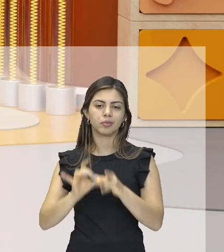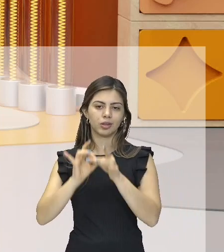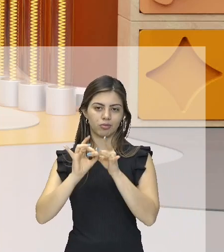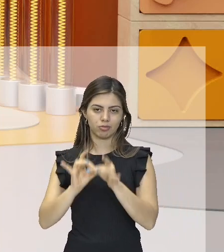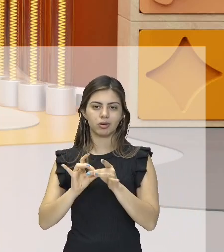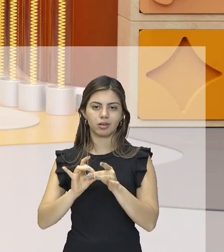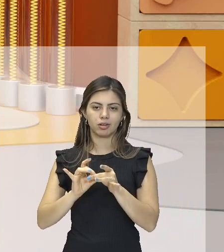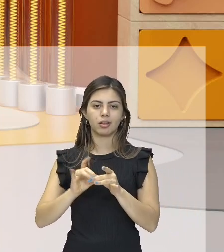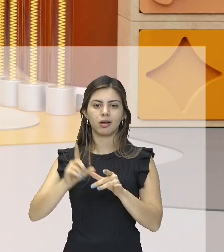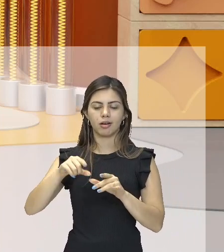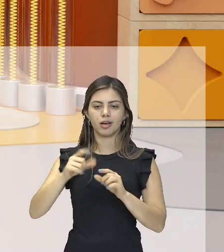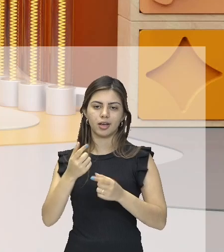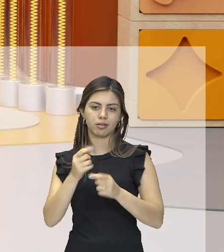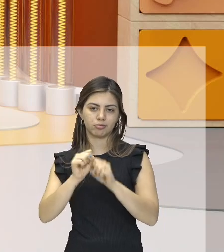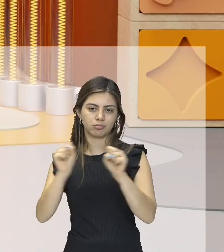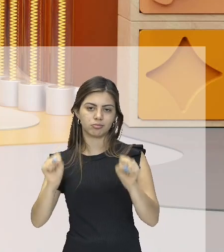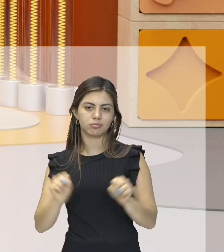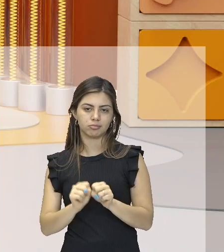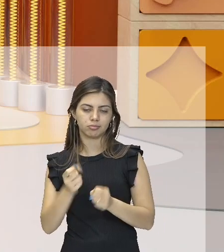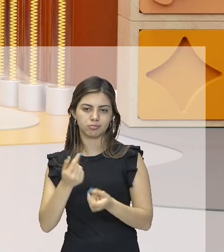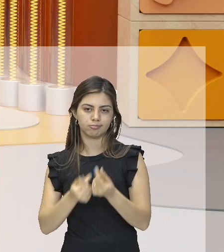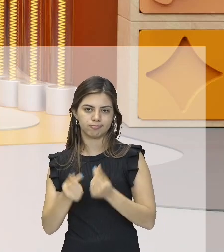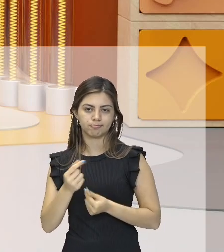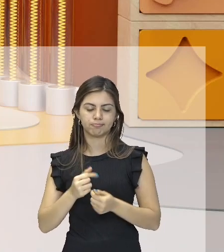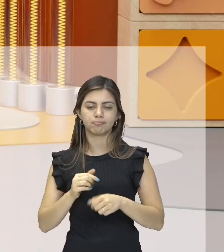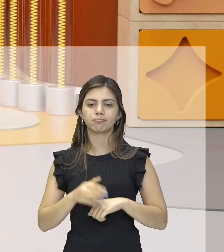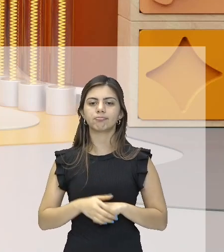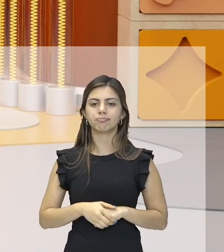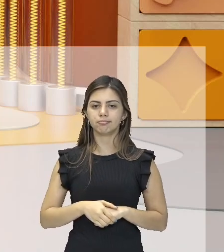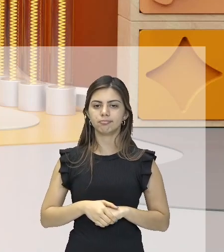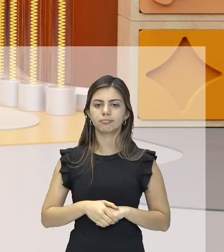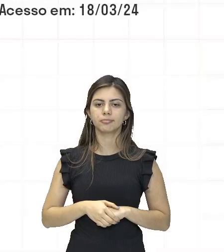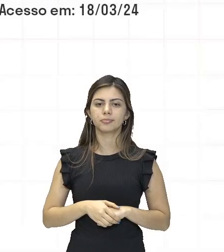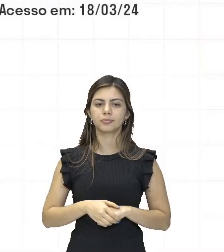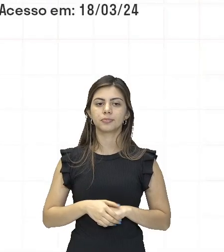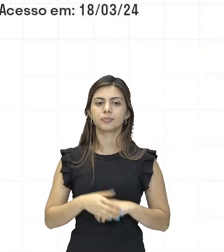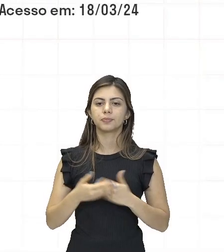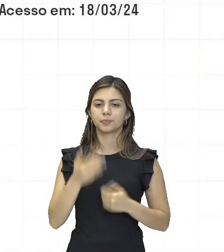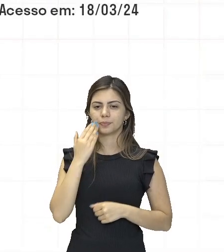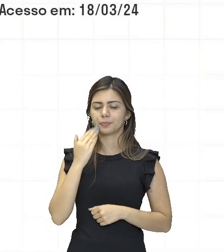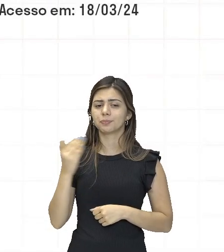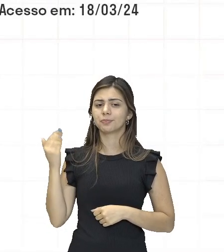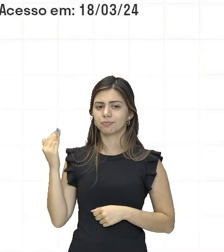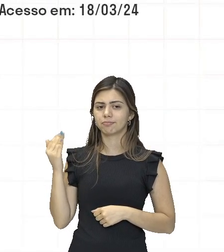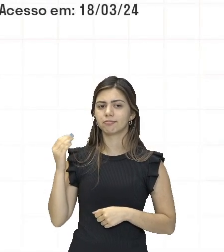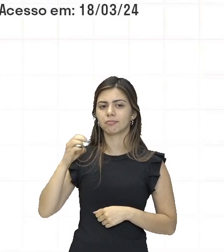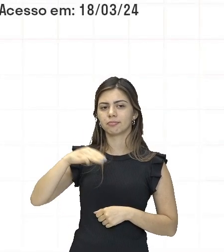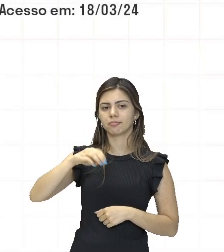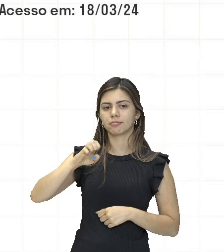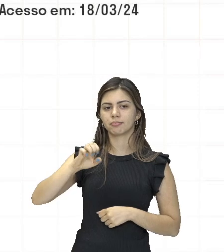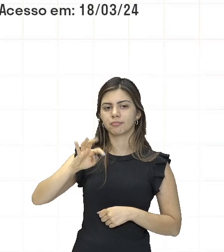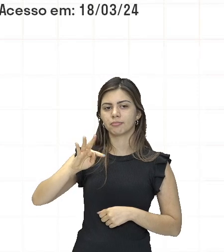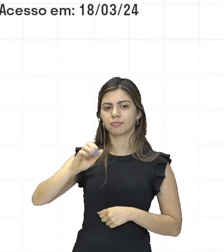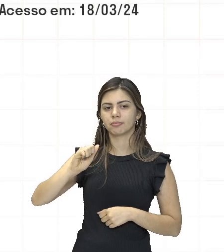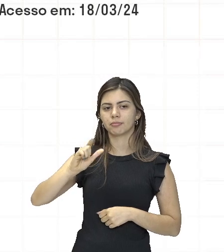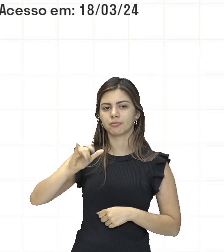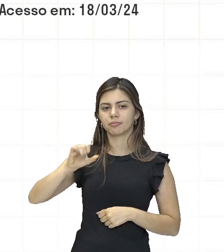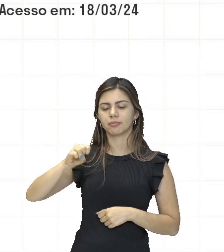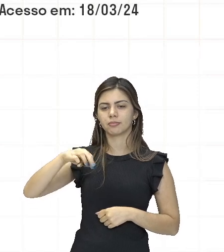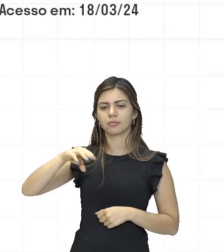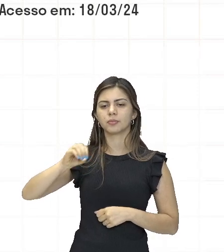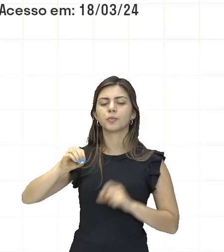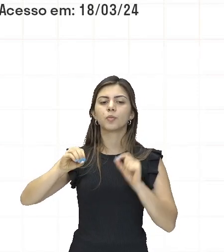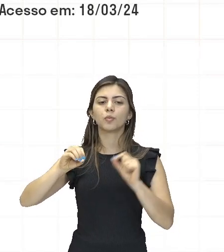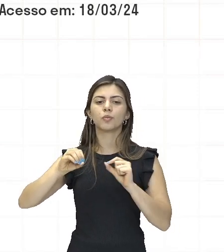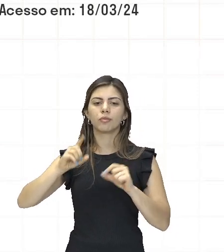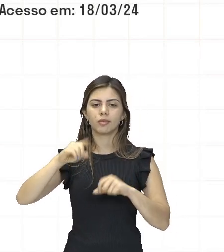na prática mercantilista. Vamos observar o que foi o metalismo. Como o próprio nome fala, metalismo